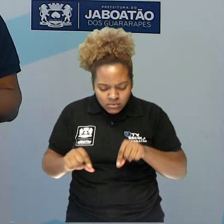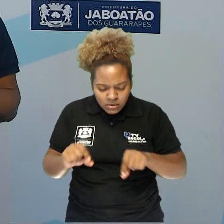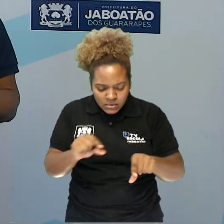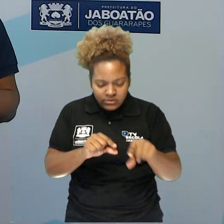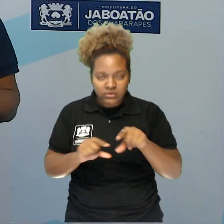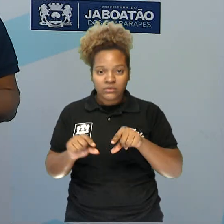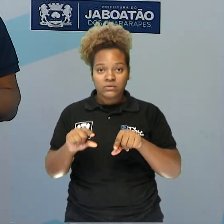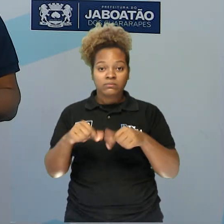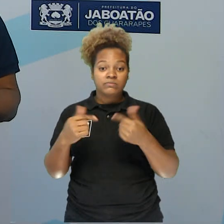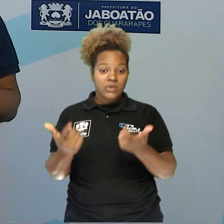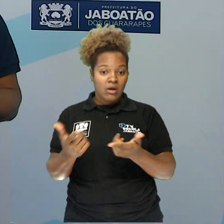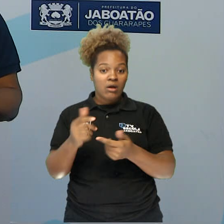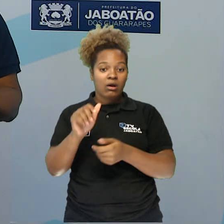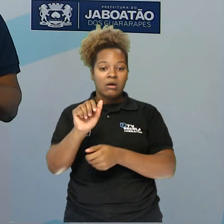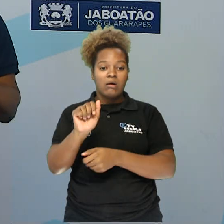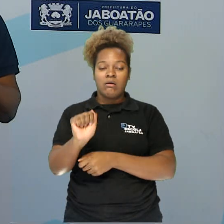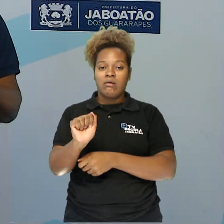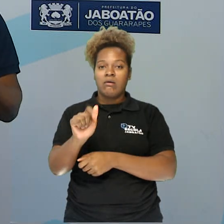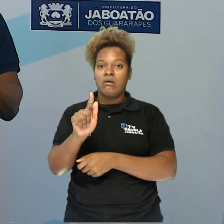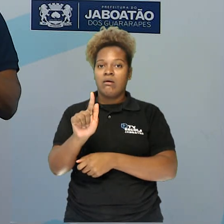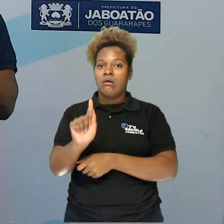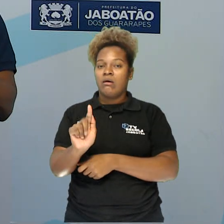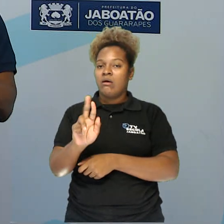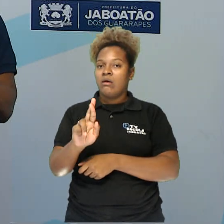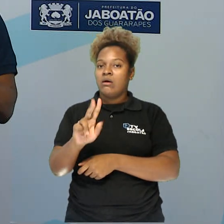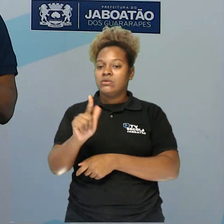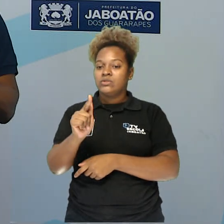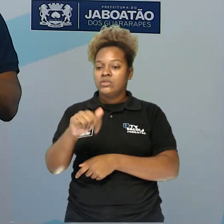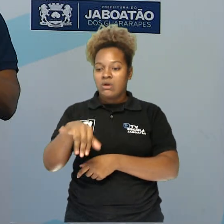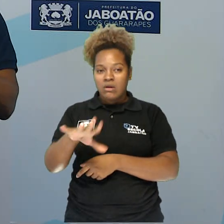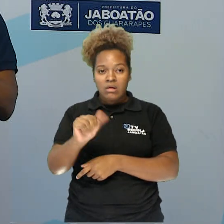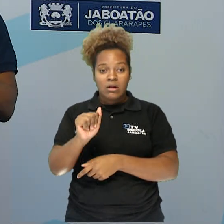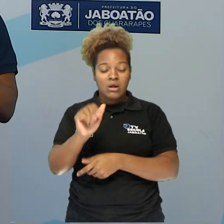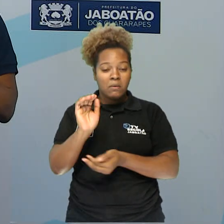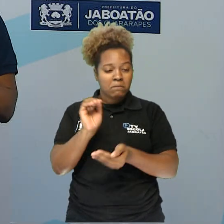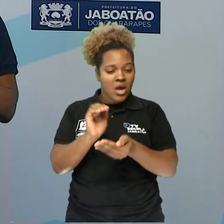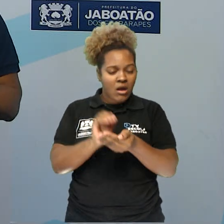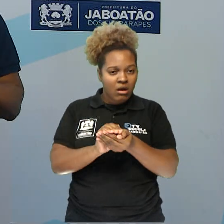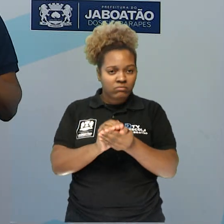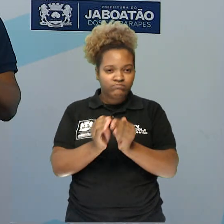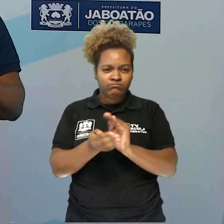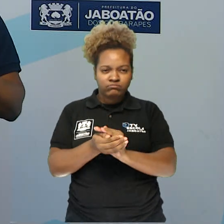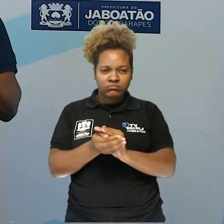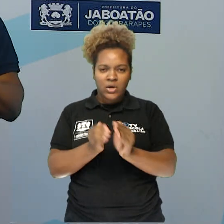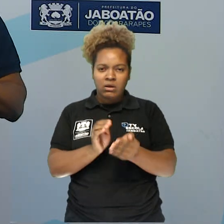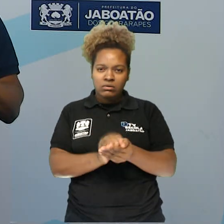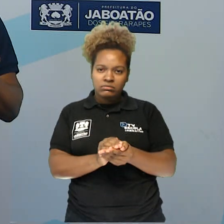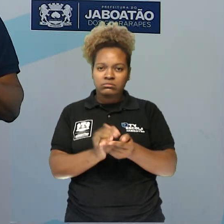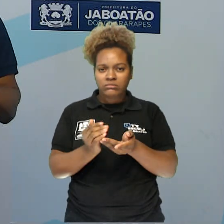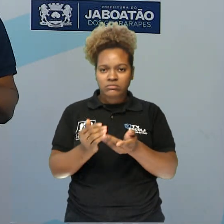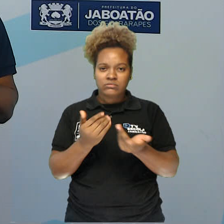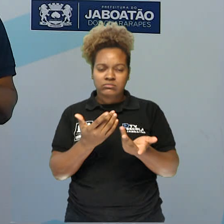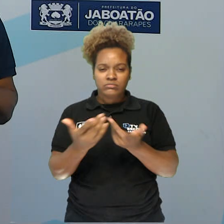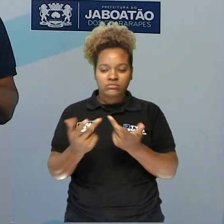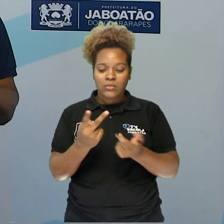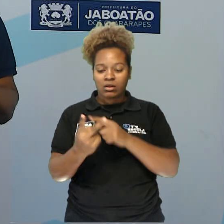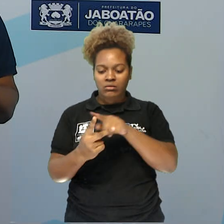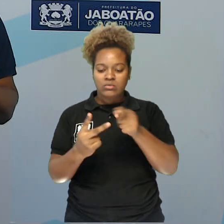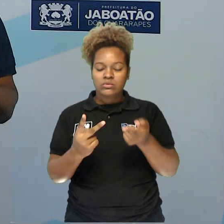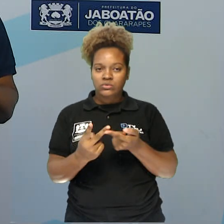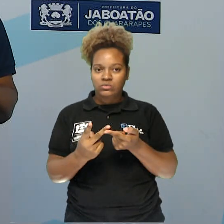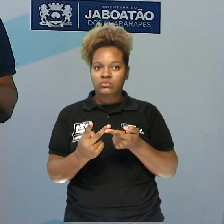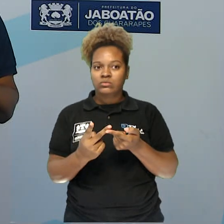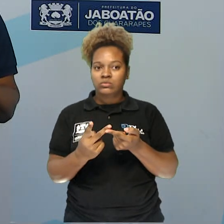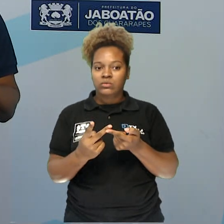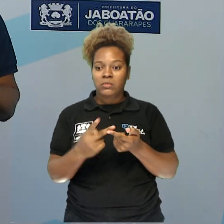a argila, né, é um tipo de rocha mais concentrada, maior. Estou dando o exemplo delas duas, que vai ser